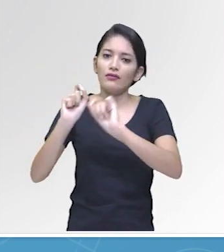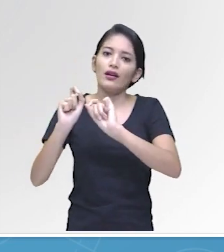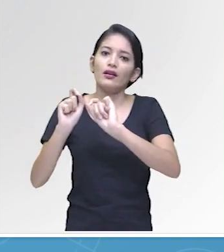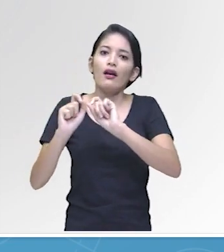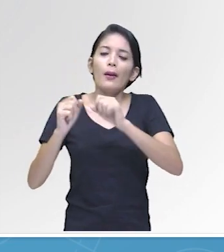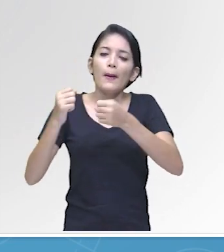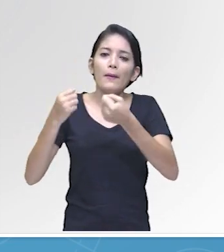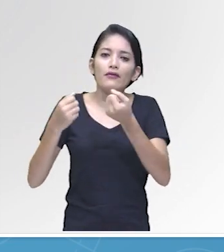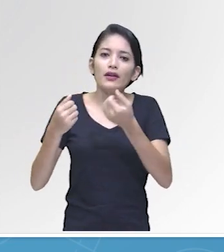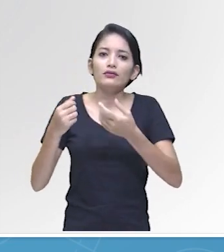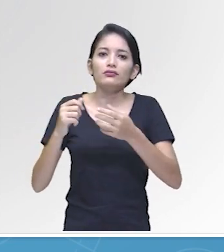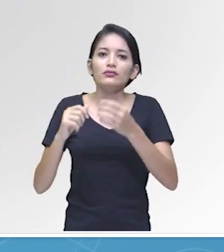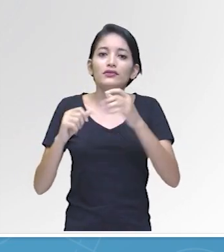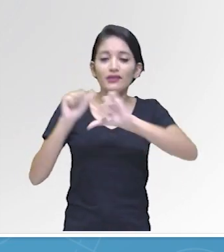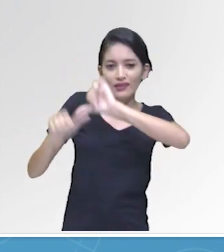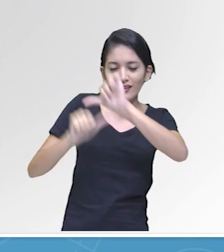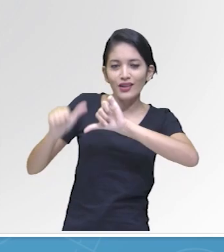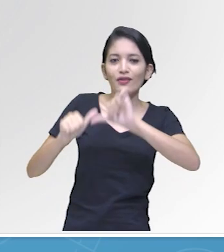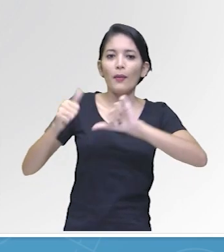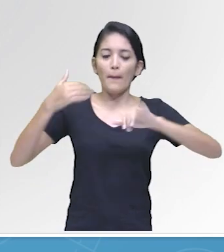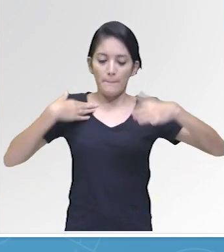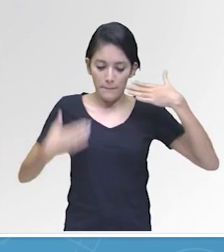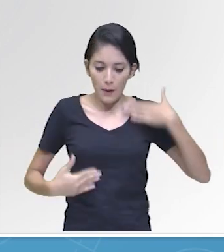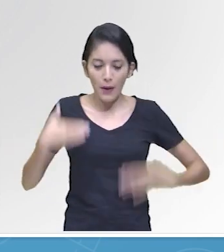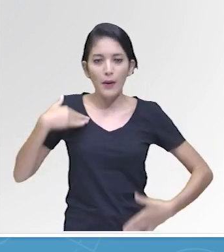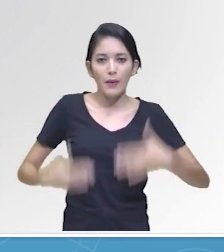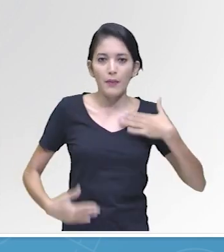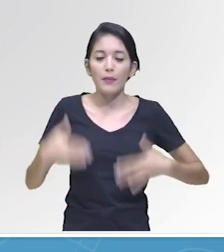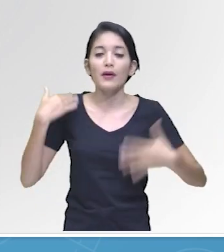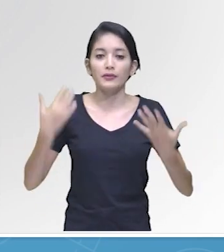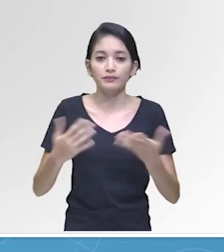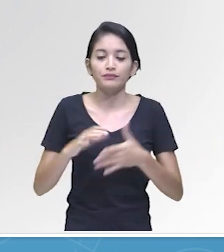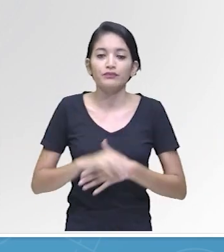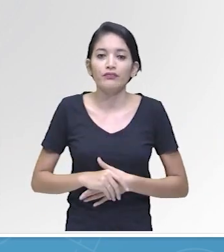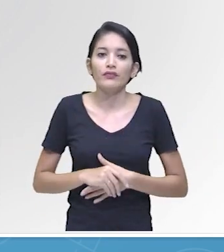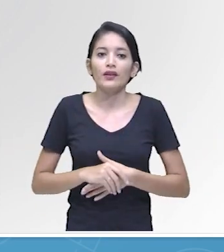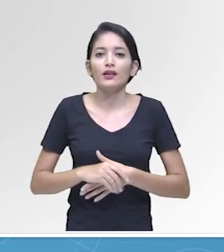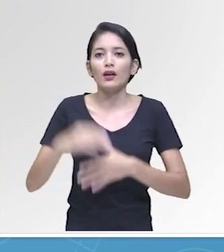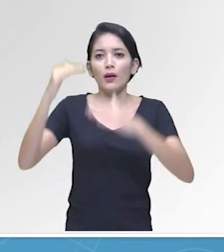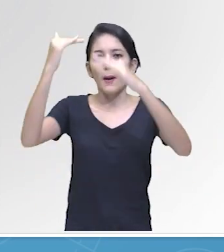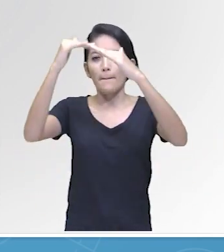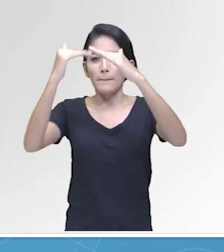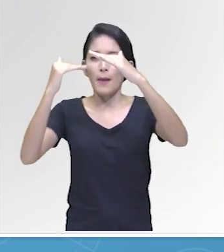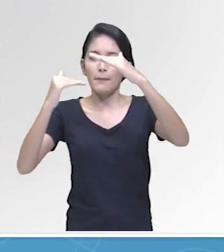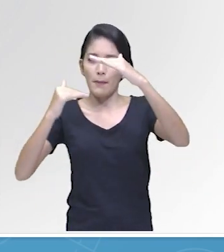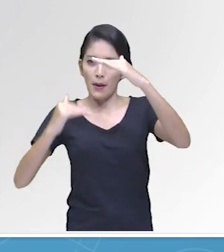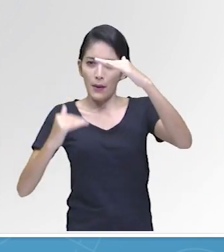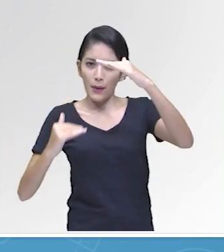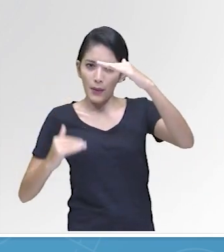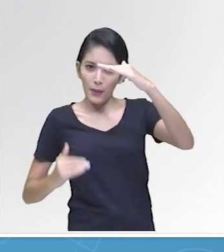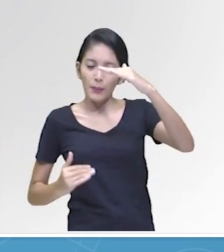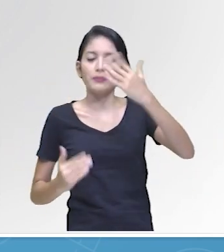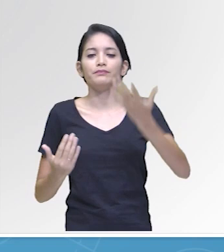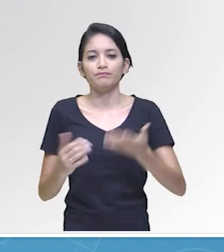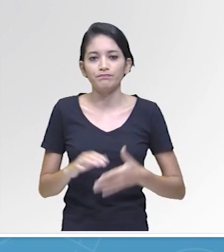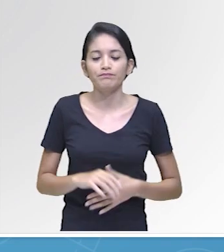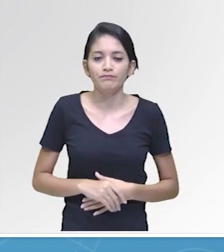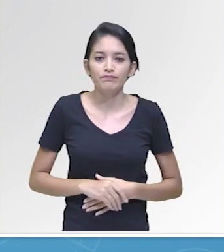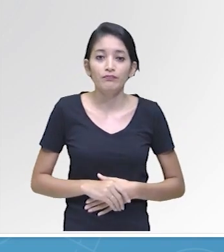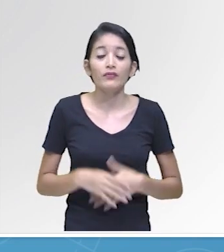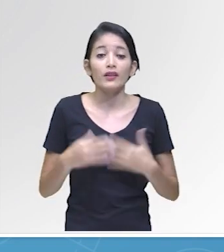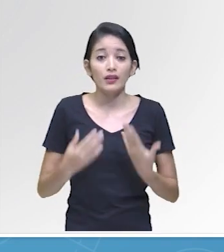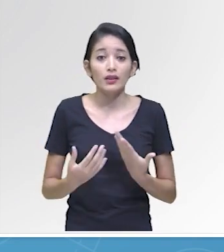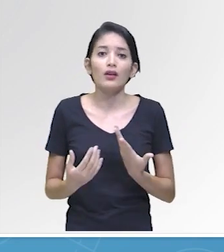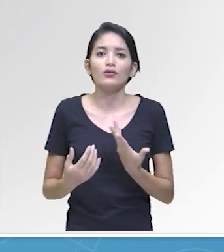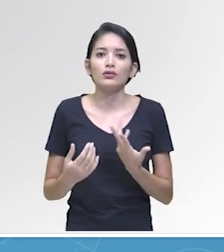constituir um organismo. Então, célula, tecido, órgão, sistema e organismo. Isso aí são